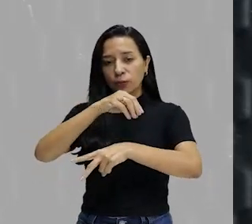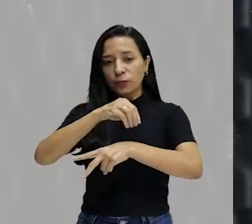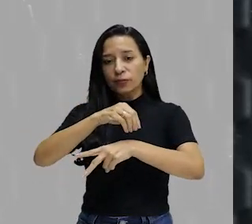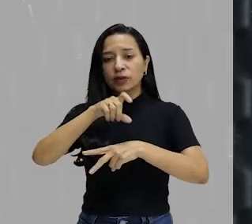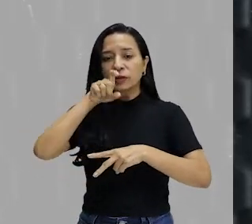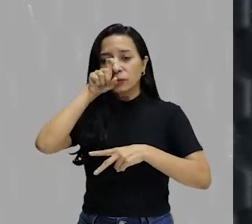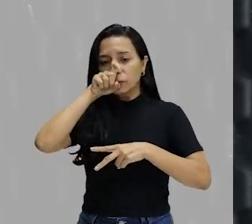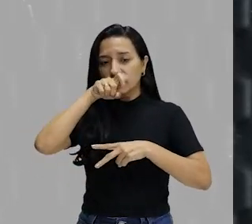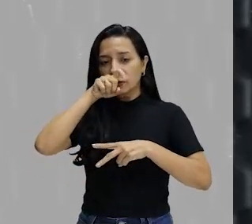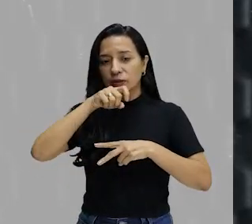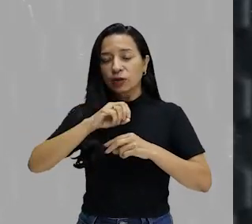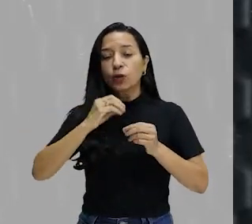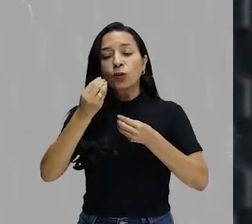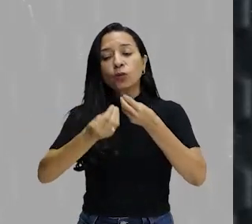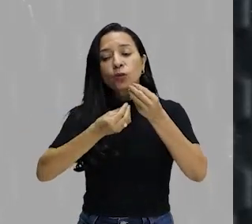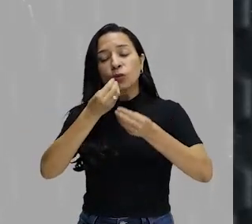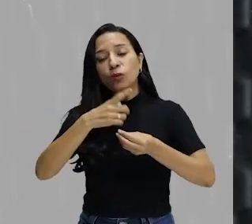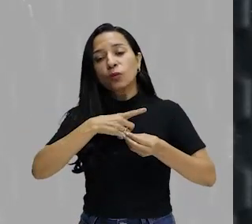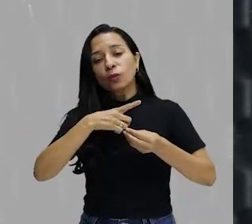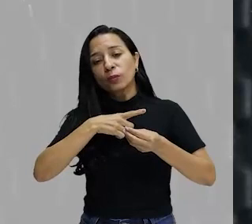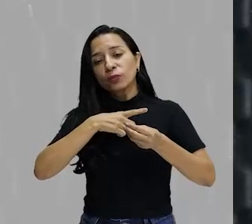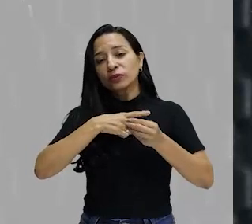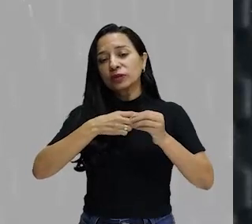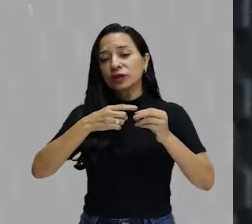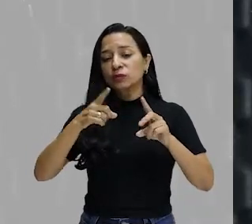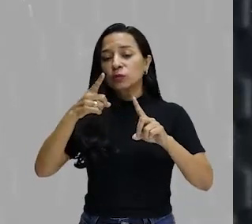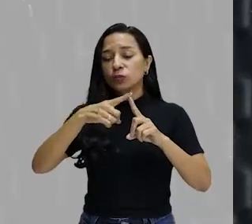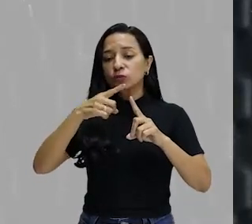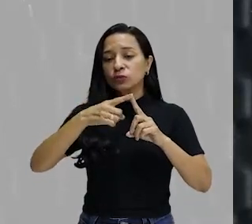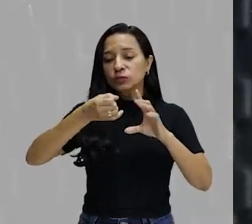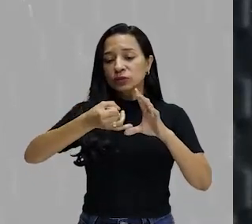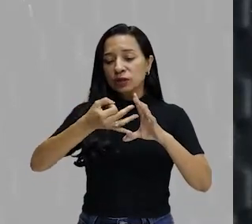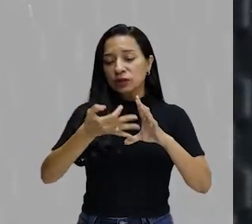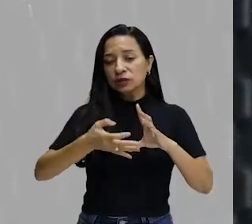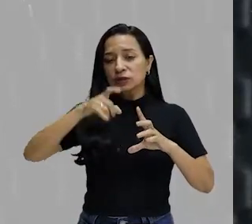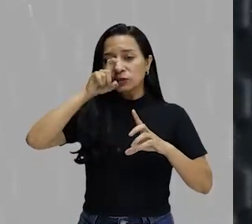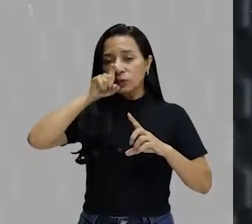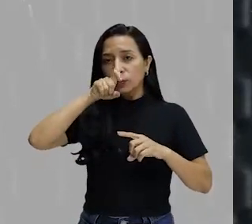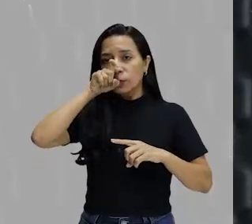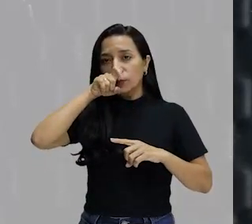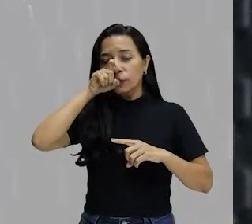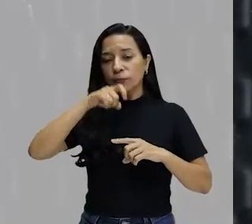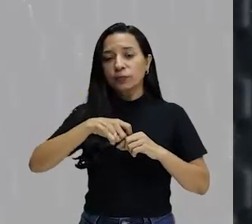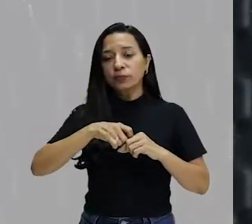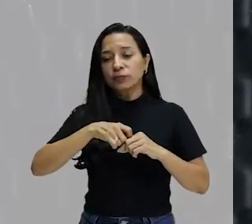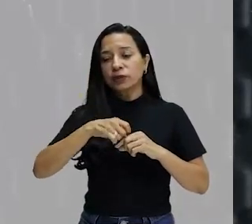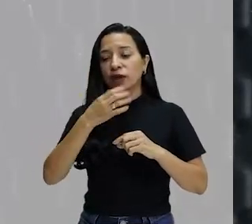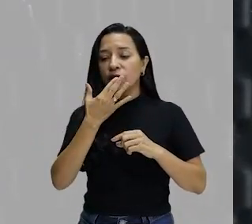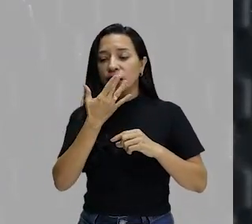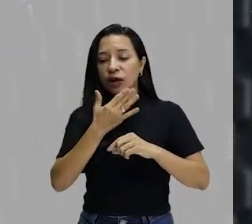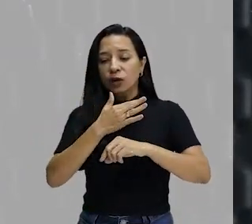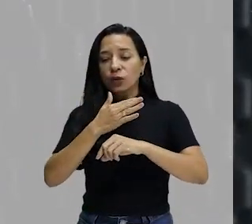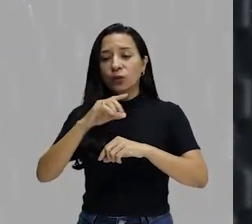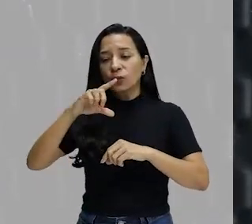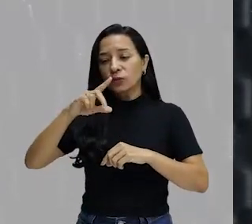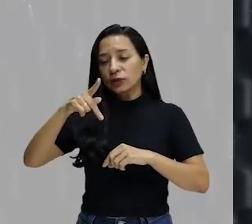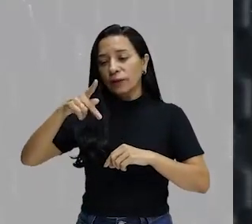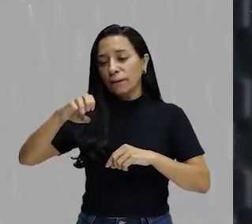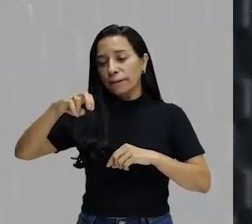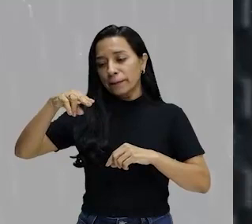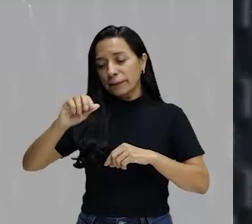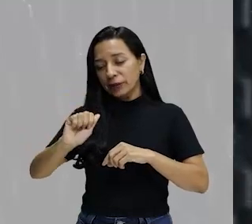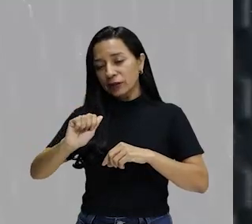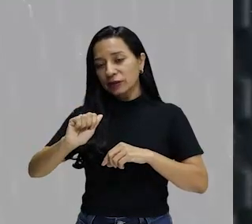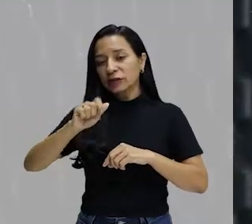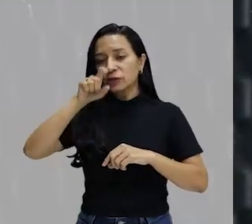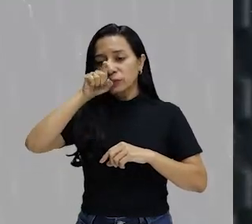a geração desse tipo de característica, tá? A cor das penas de periquitos